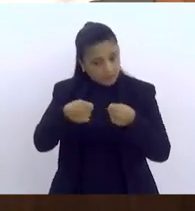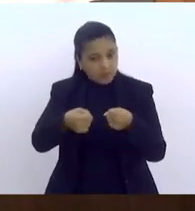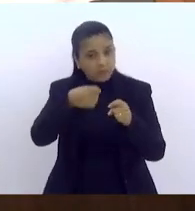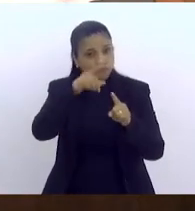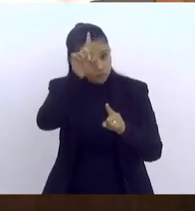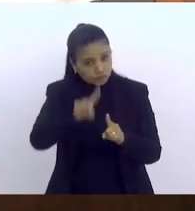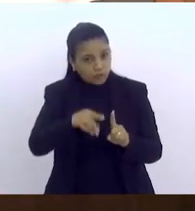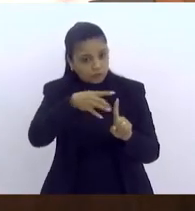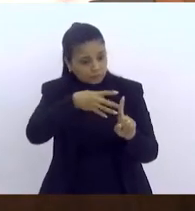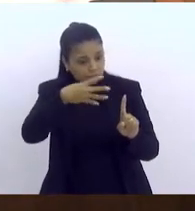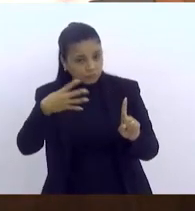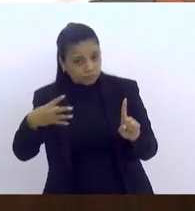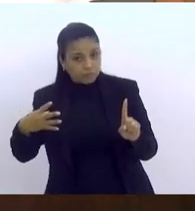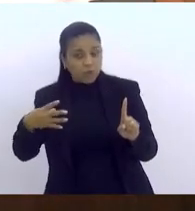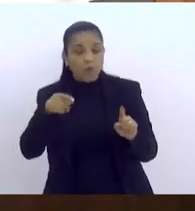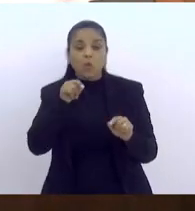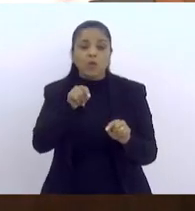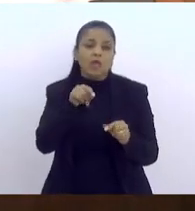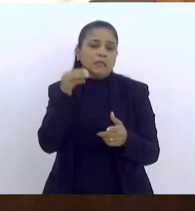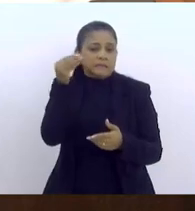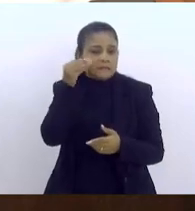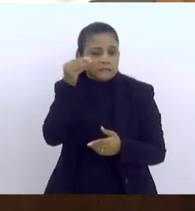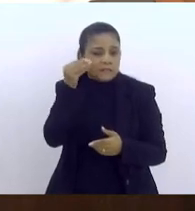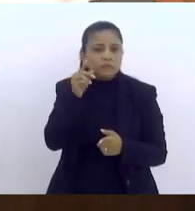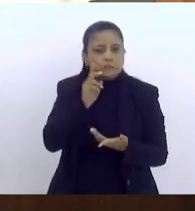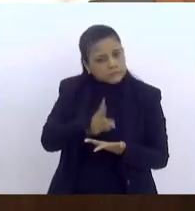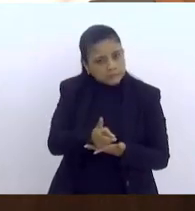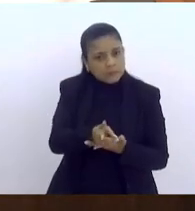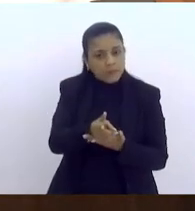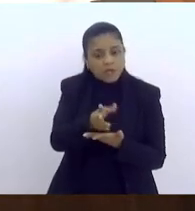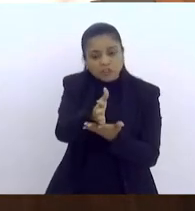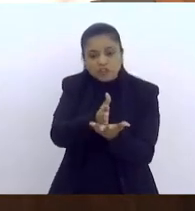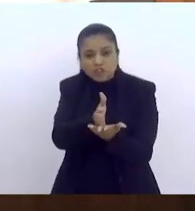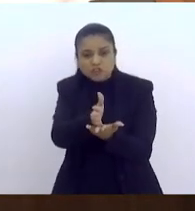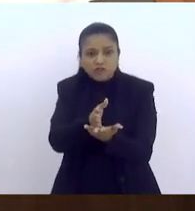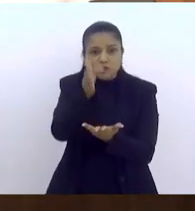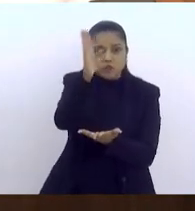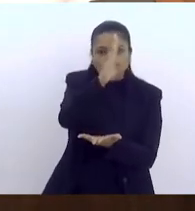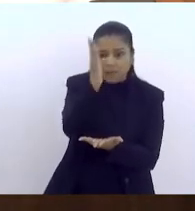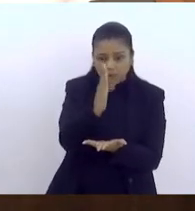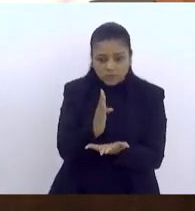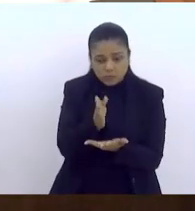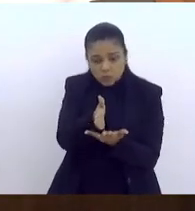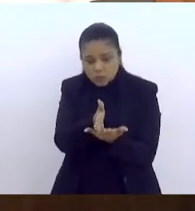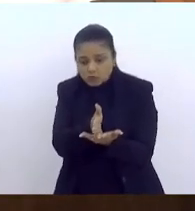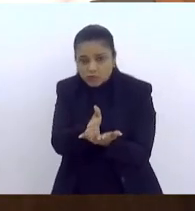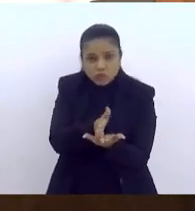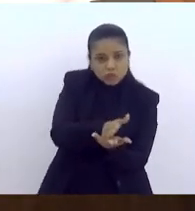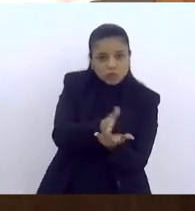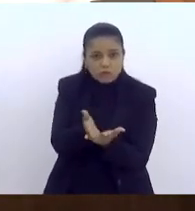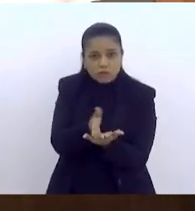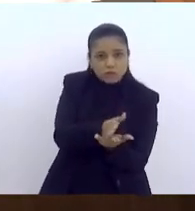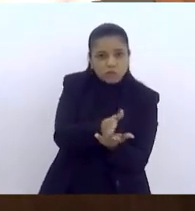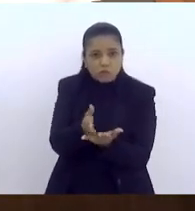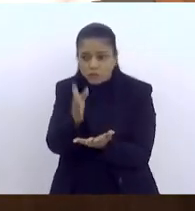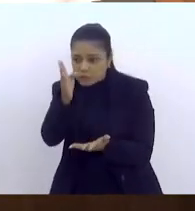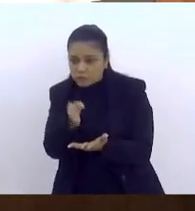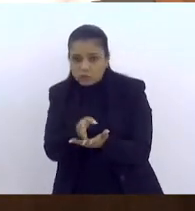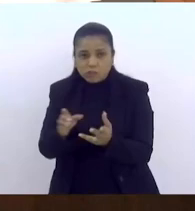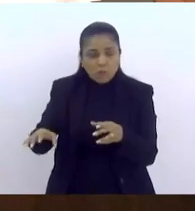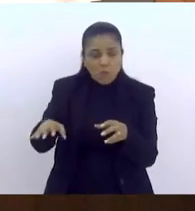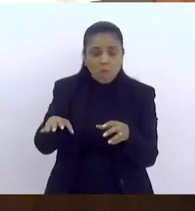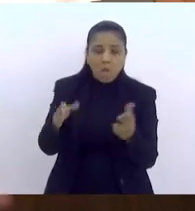eles tentam o tempo inteiro é dividir o Brasil entre homossexuais e heterossexuais, brancos e negros, pobres e